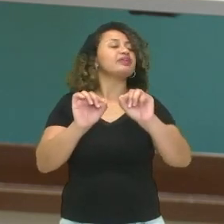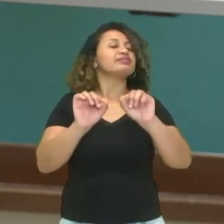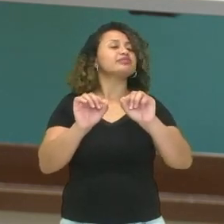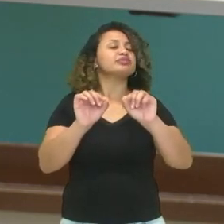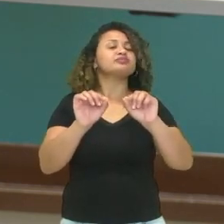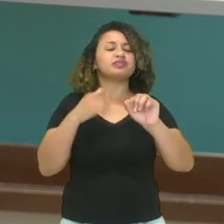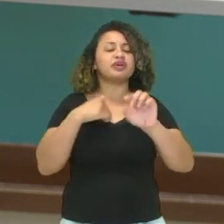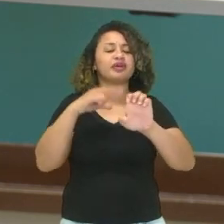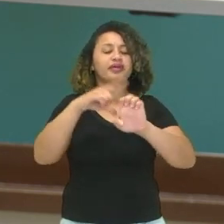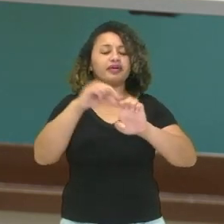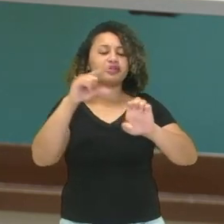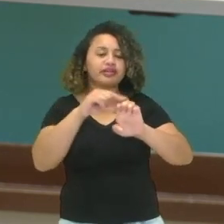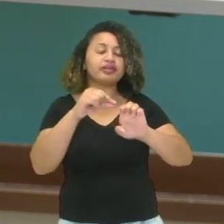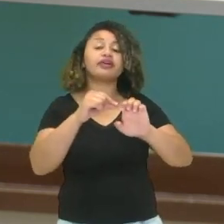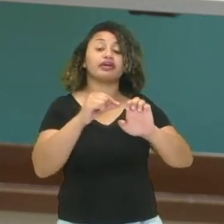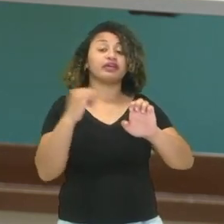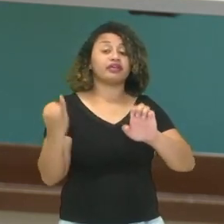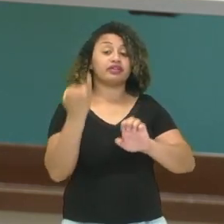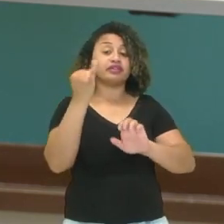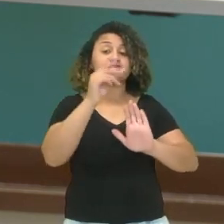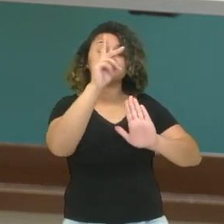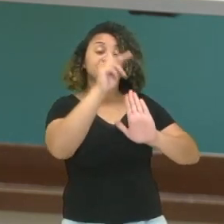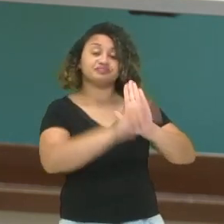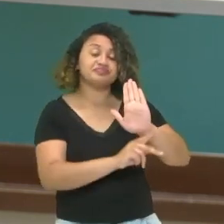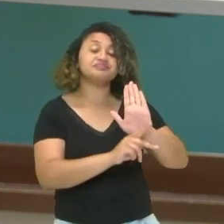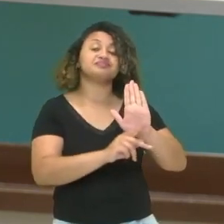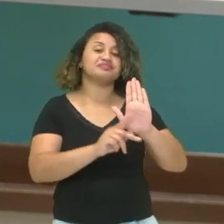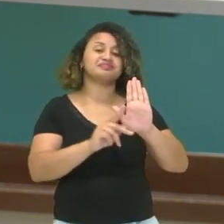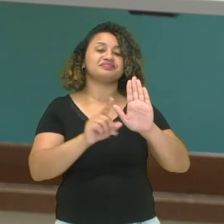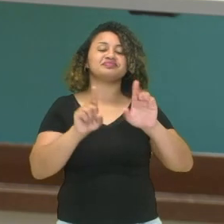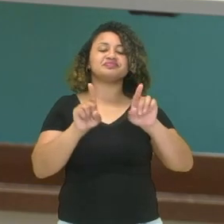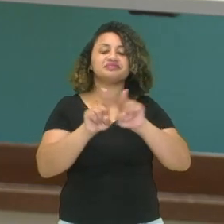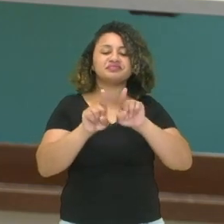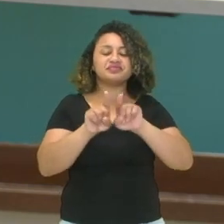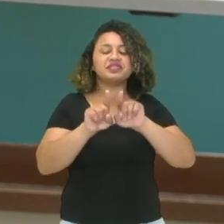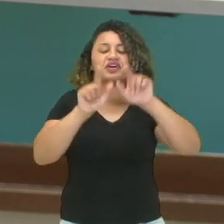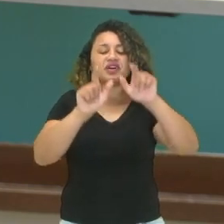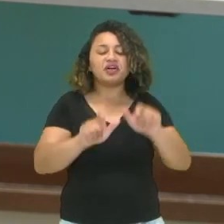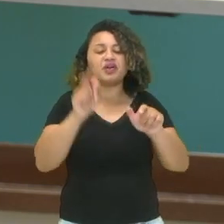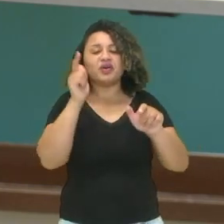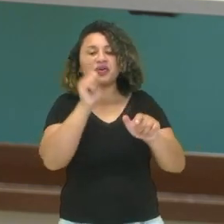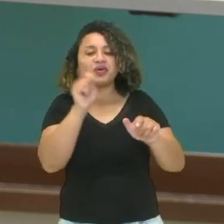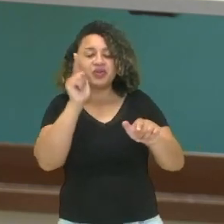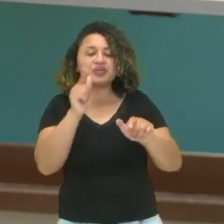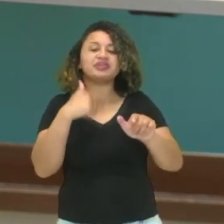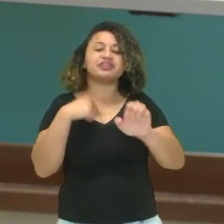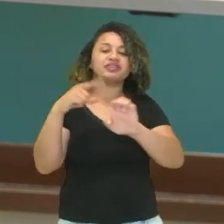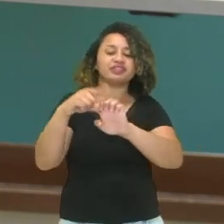do planejamento dentro de você conseguir